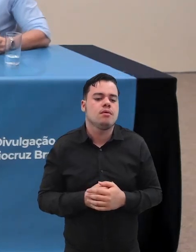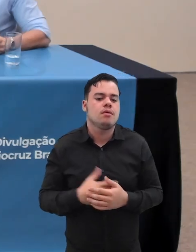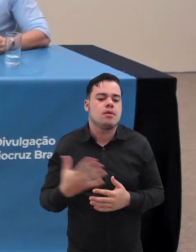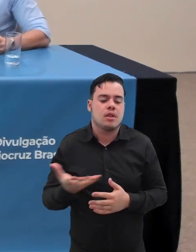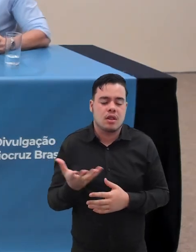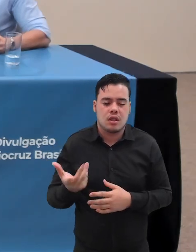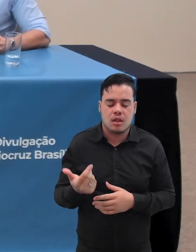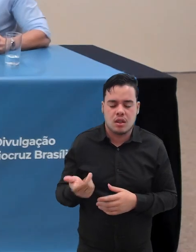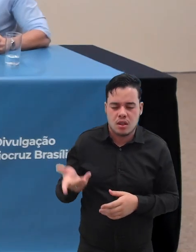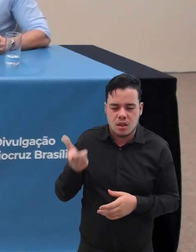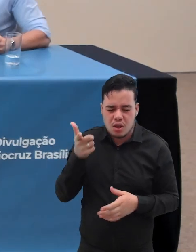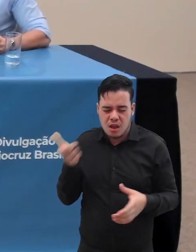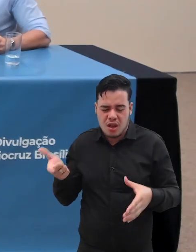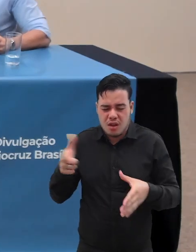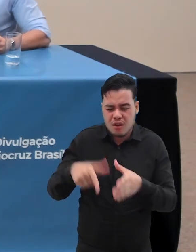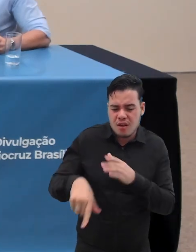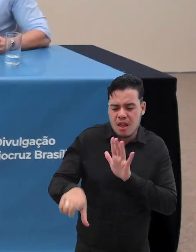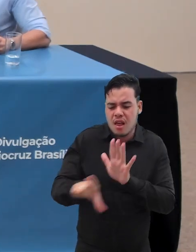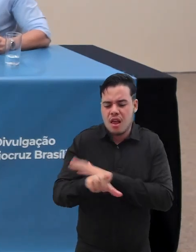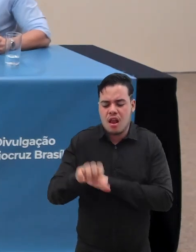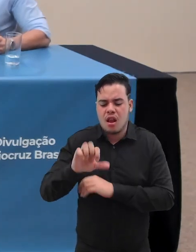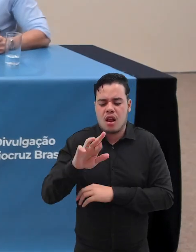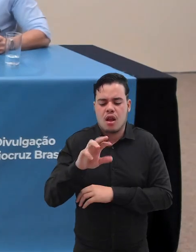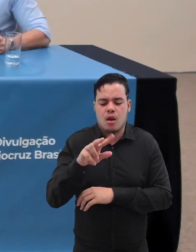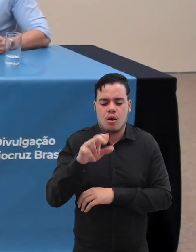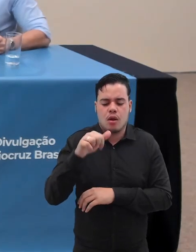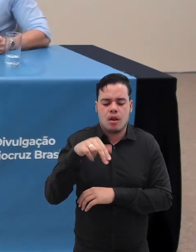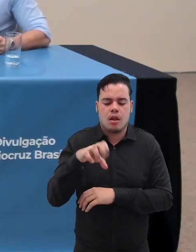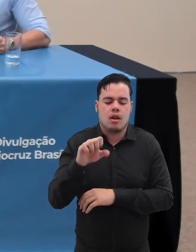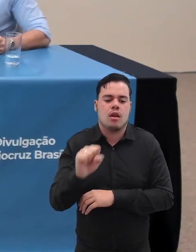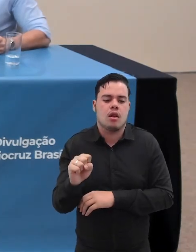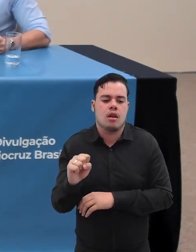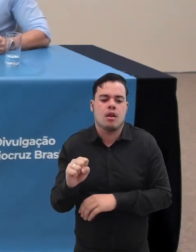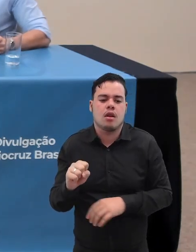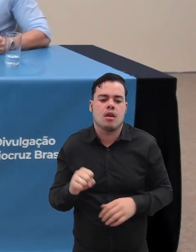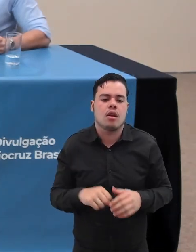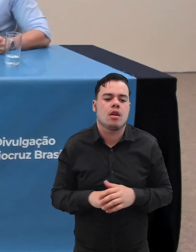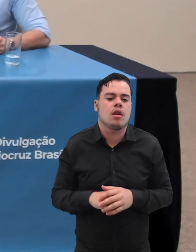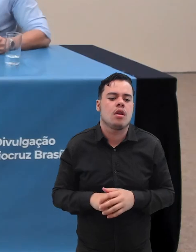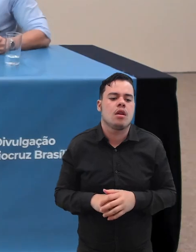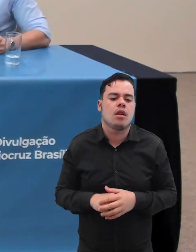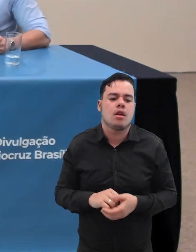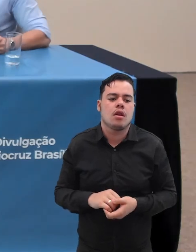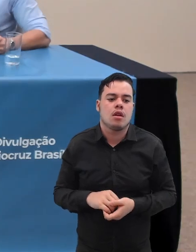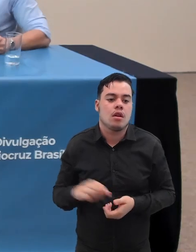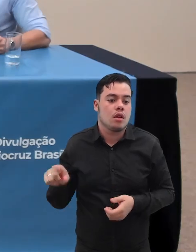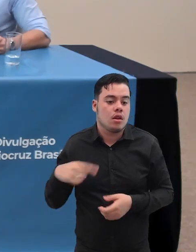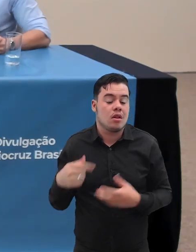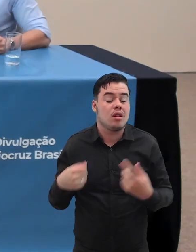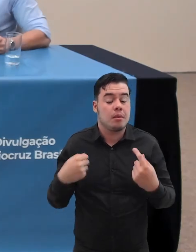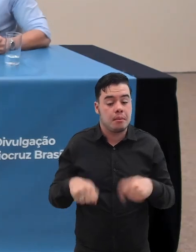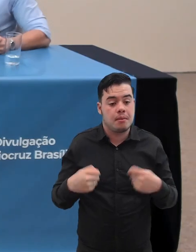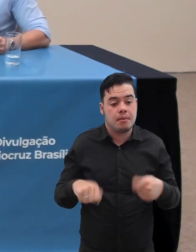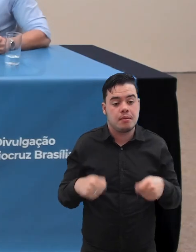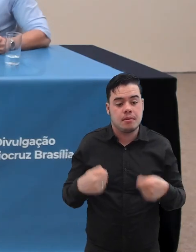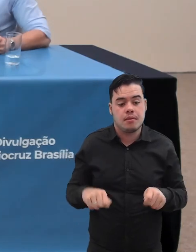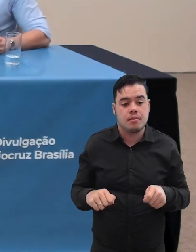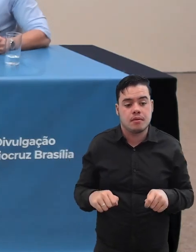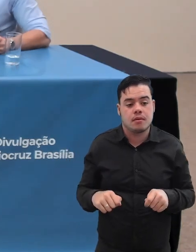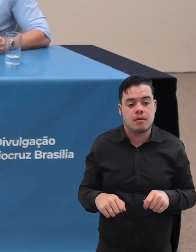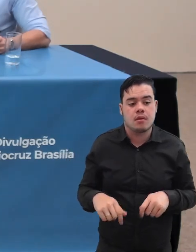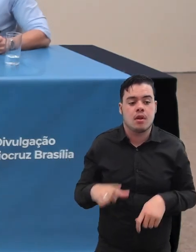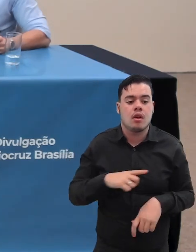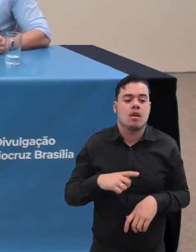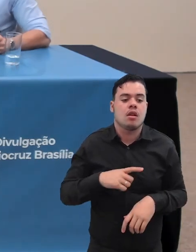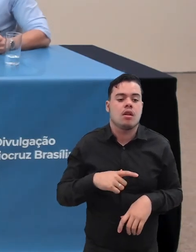quis rever a Lei Rouanet e todo o... Quer dizer, nós precisamos ter